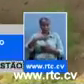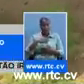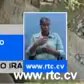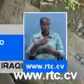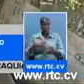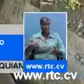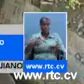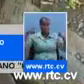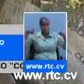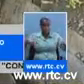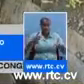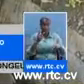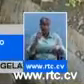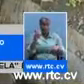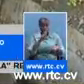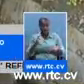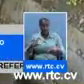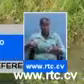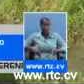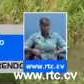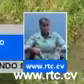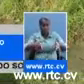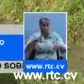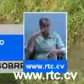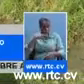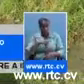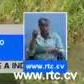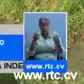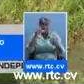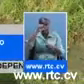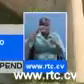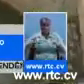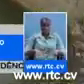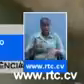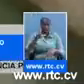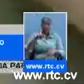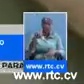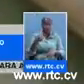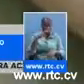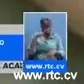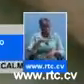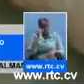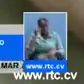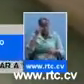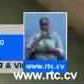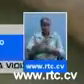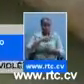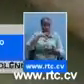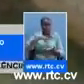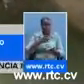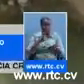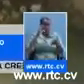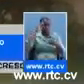várzea, por onde passa a vala, encontramos muita água parada. Encontramos também em curso a obra de cobertura de uma parte da